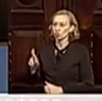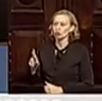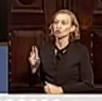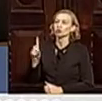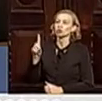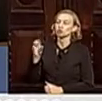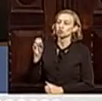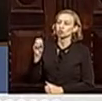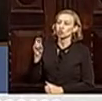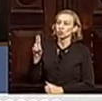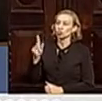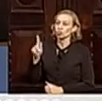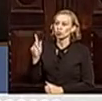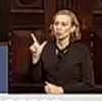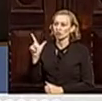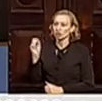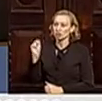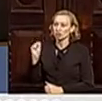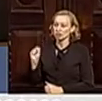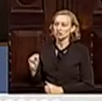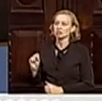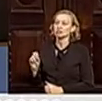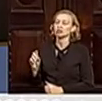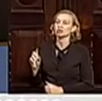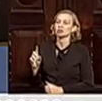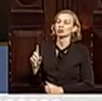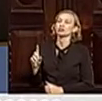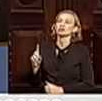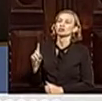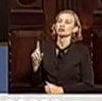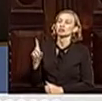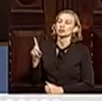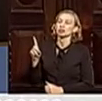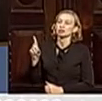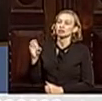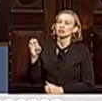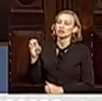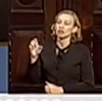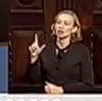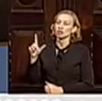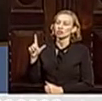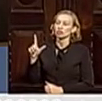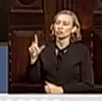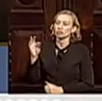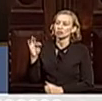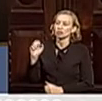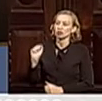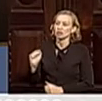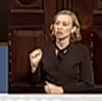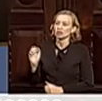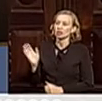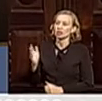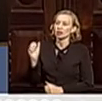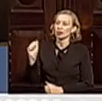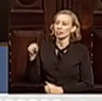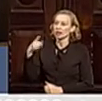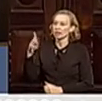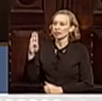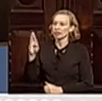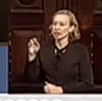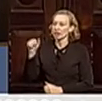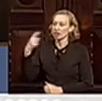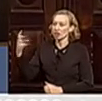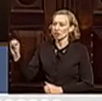Henrique Hartmann, Douglas Henrique Soares, Odilon, Débora Costa, Tamires Galax, Abraão, Rafael